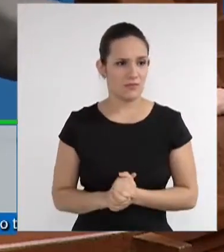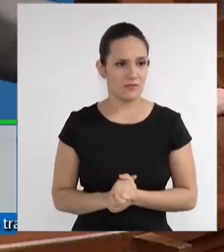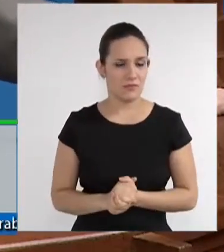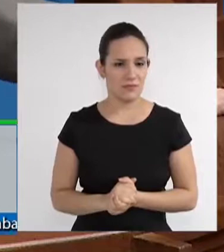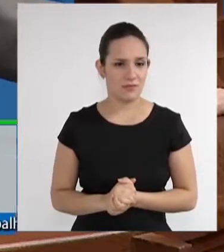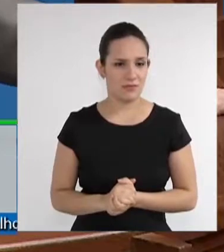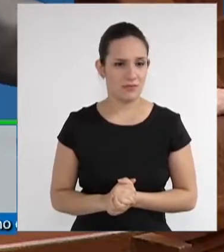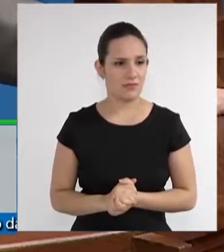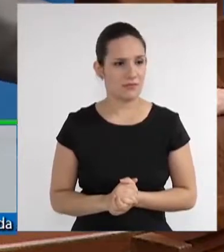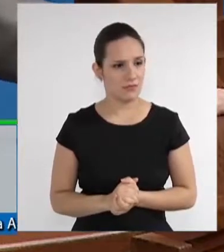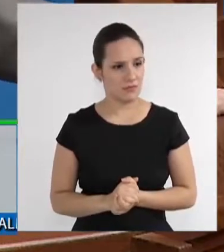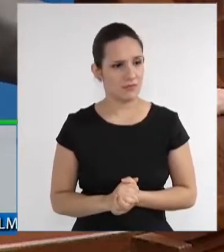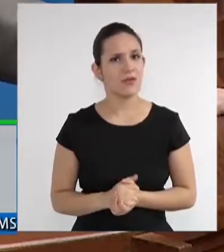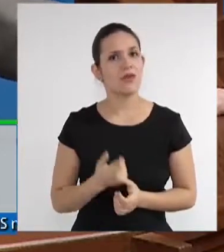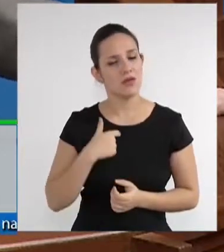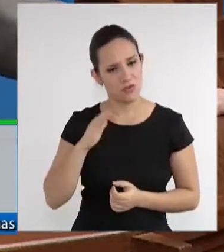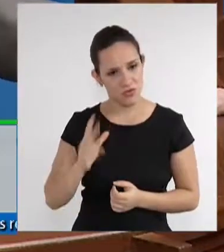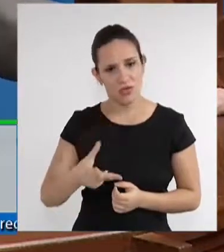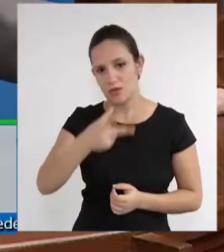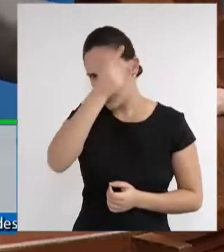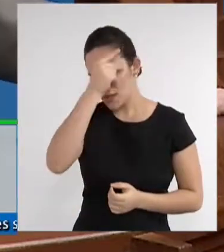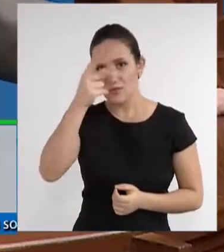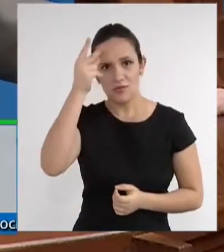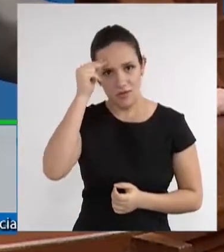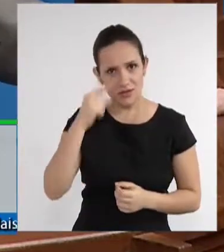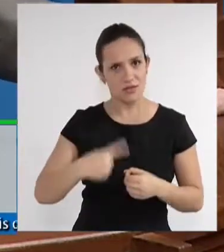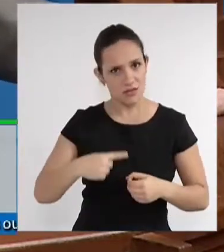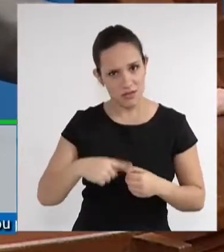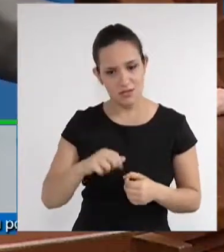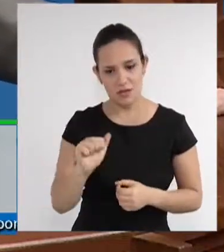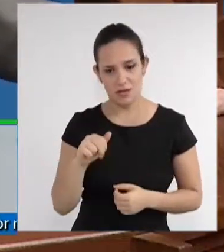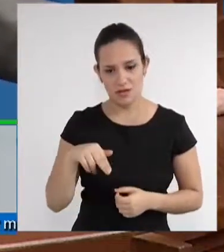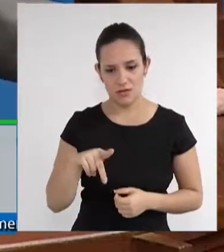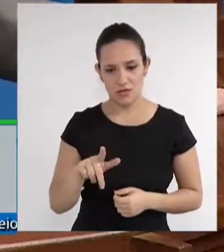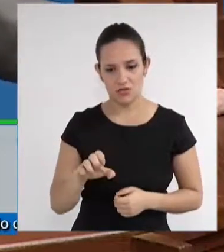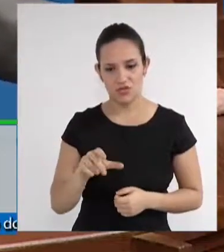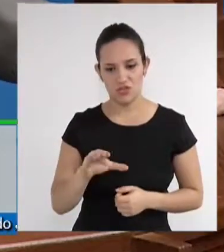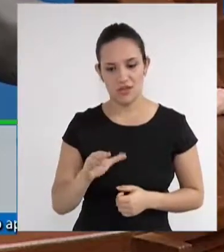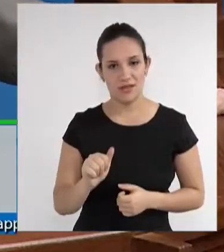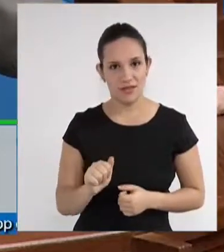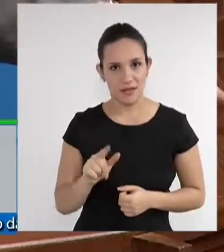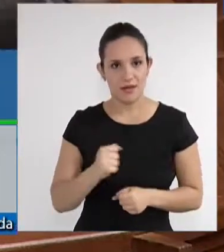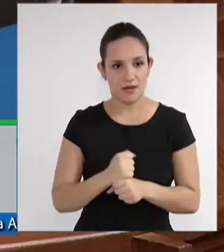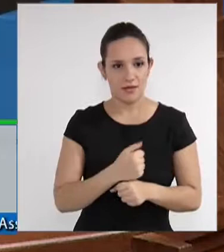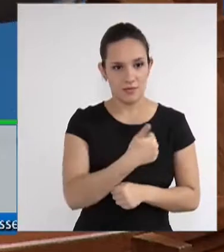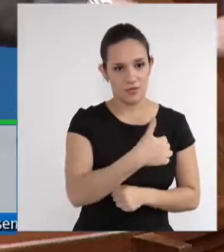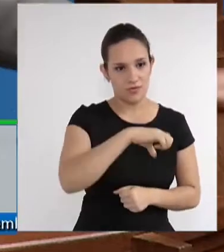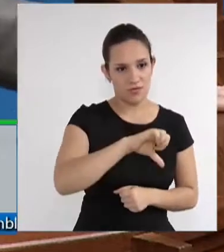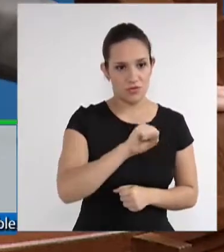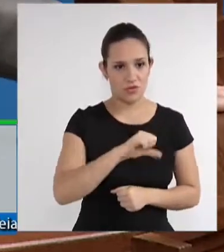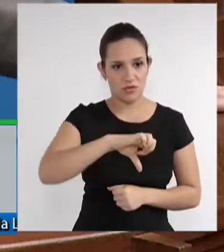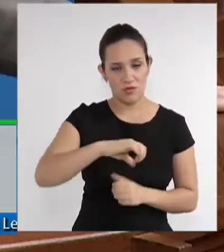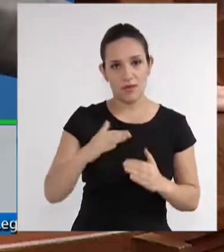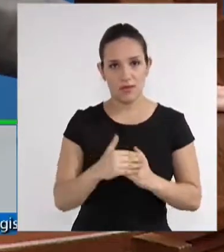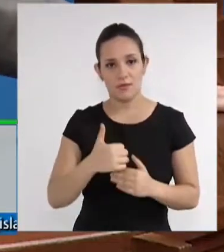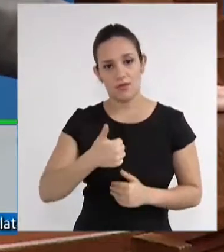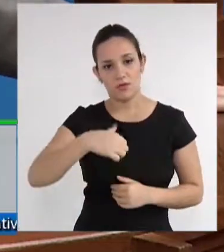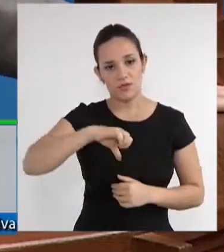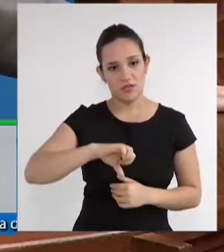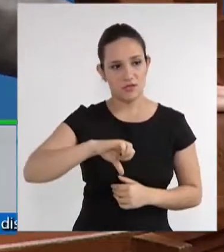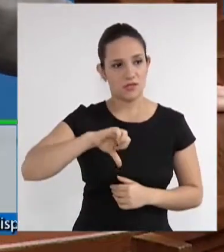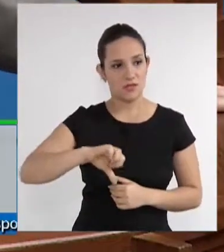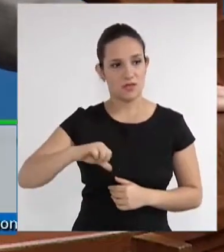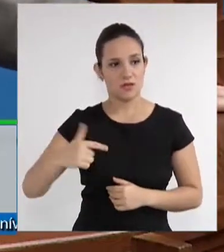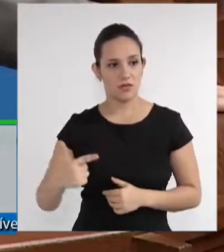né? Exatamente, prefeito de Angélica, bem lembrado por Vossa Excelência, de 1989 a 1992, com 23 anos